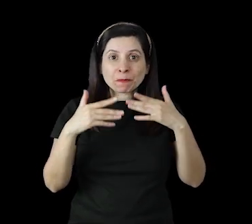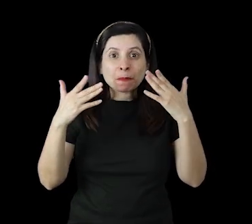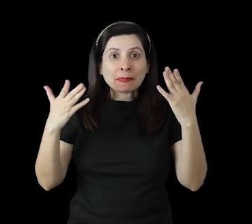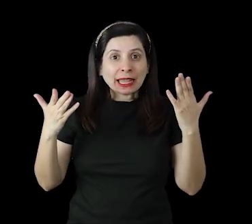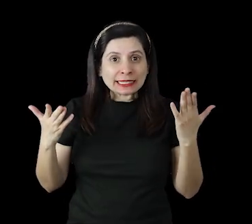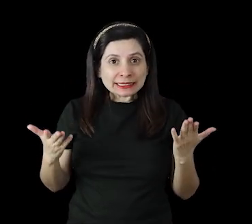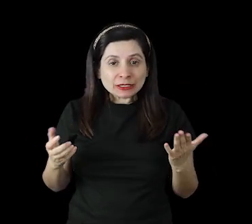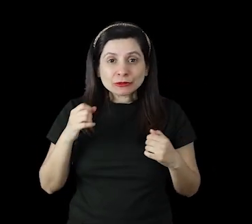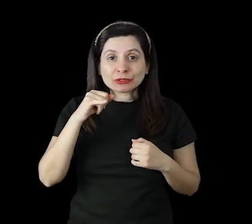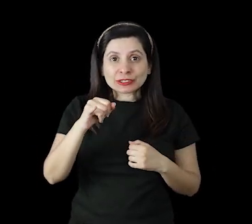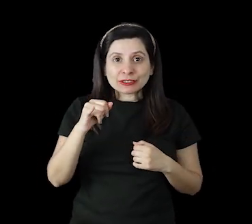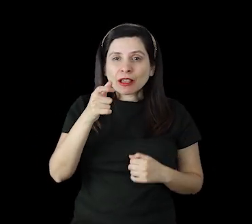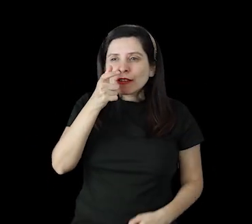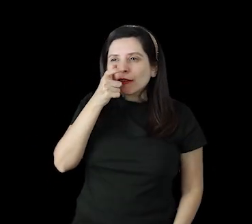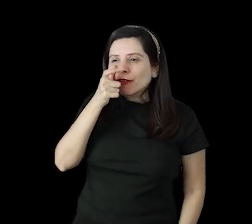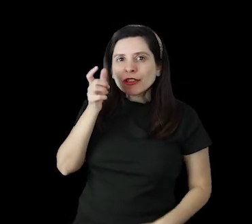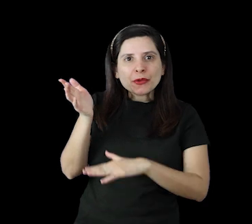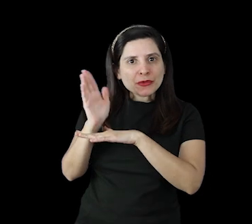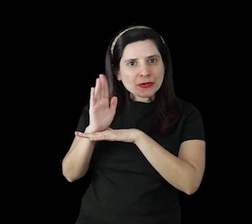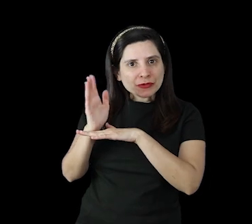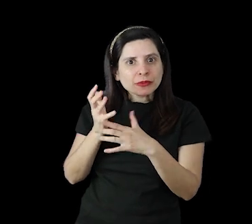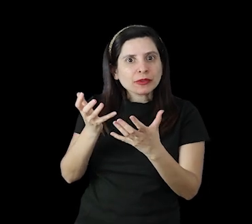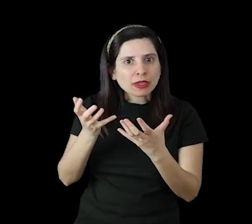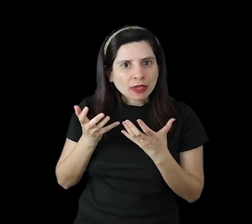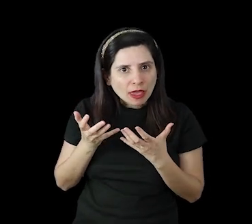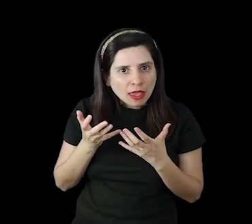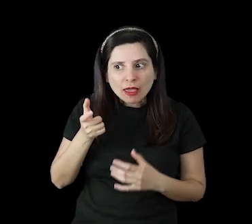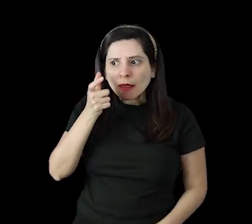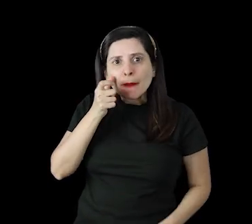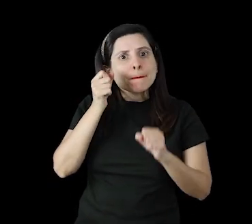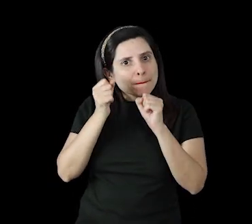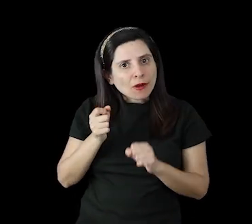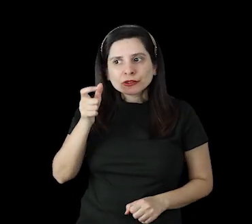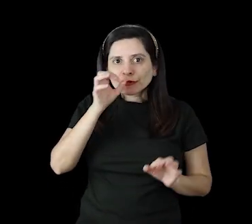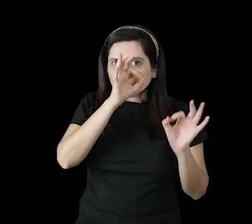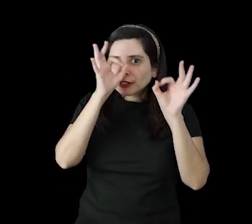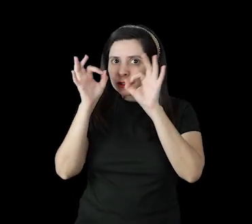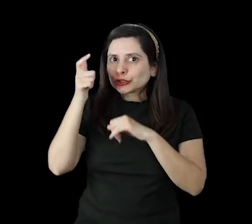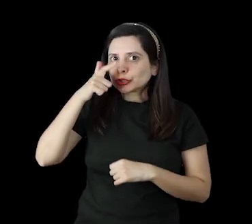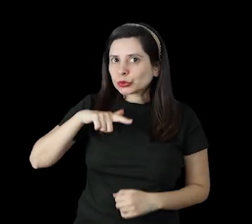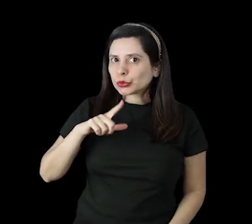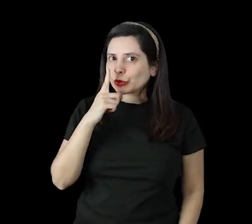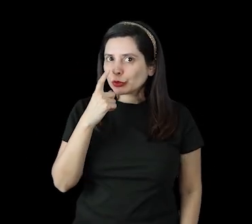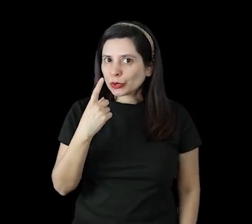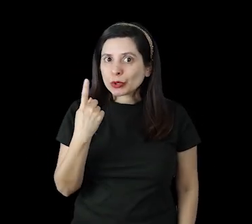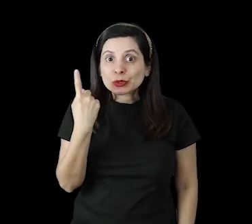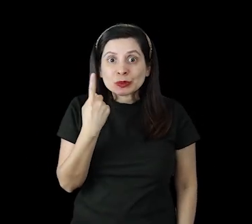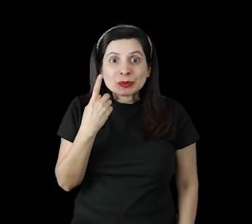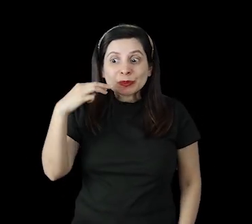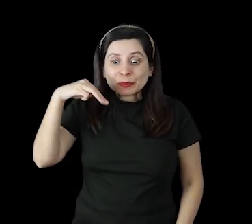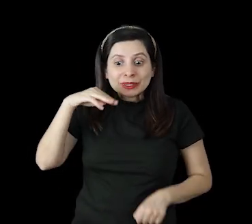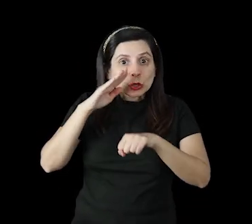Então, se a gente vê o filme, e se vocês quiserem, revejam de novo com esse olhar, é muito interessante, porque os primeiros